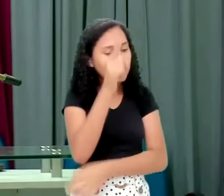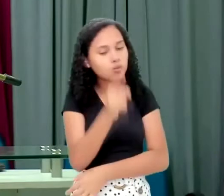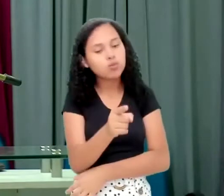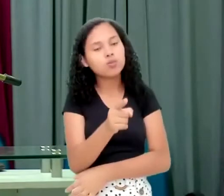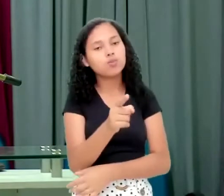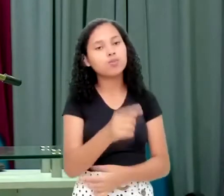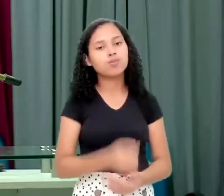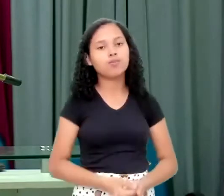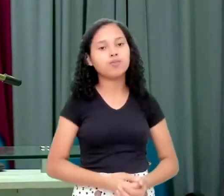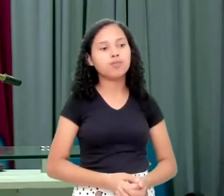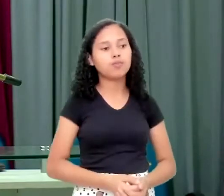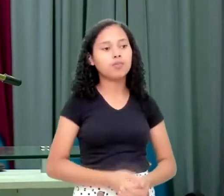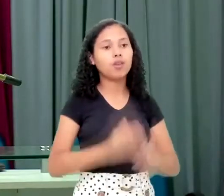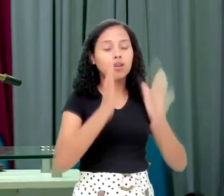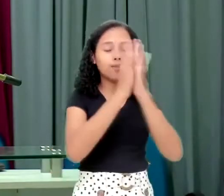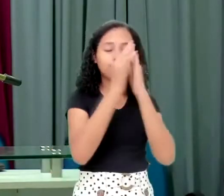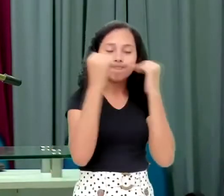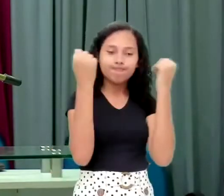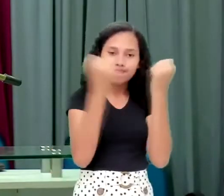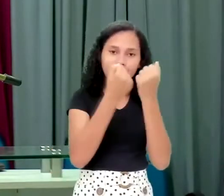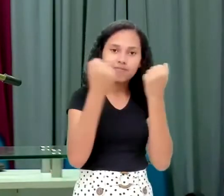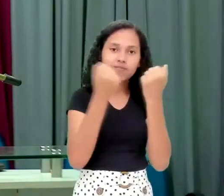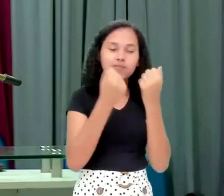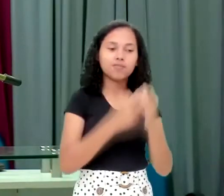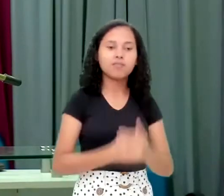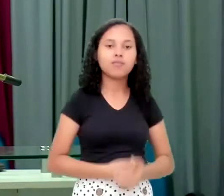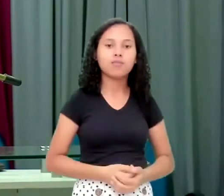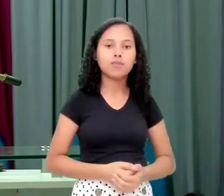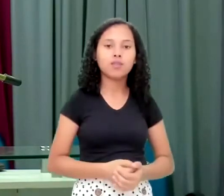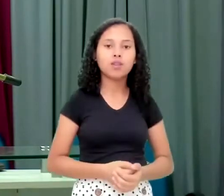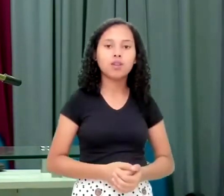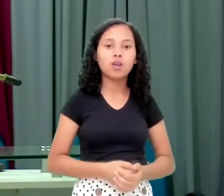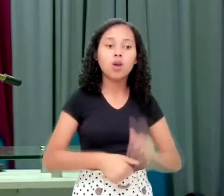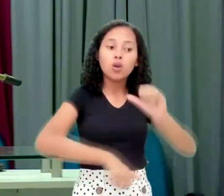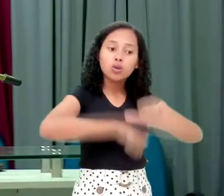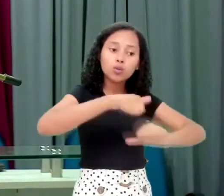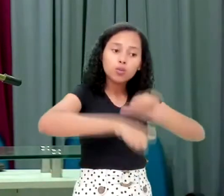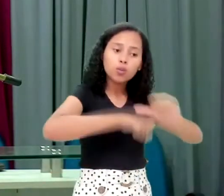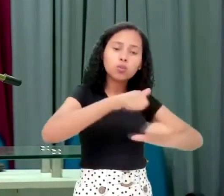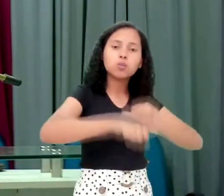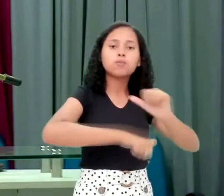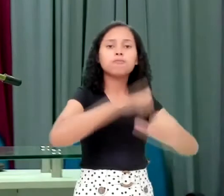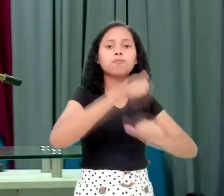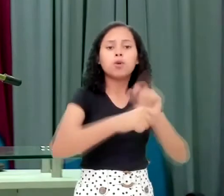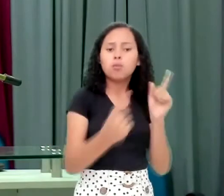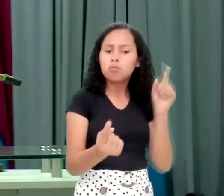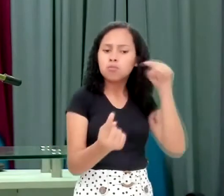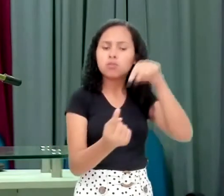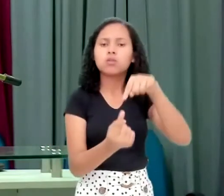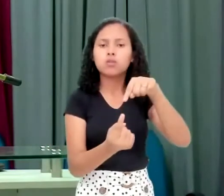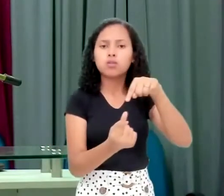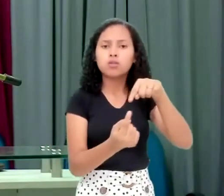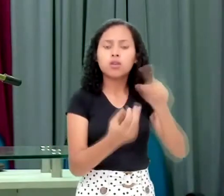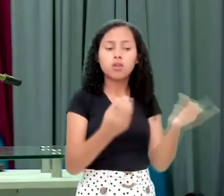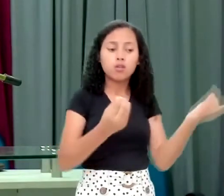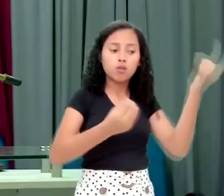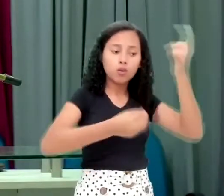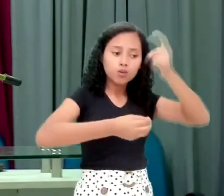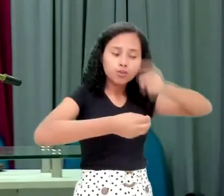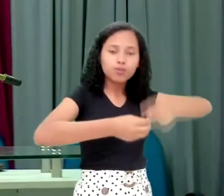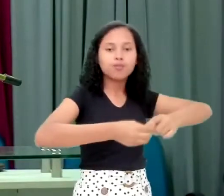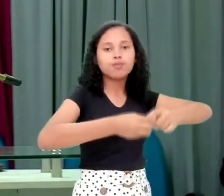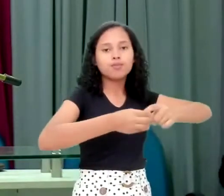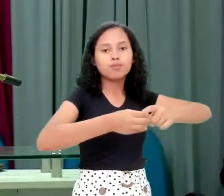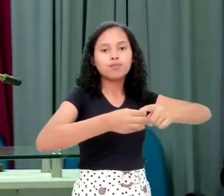nome do Senhor, aleluia. E ele reverteu o propósito, e voltou e disse: